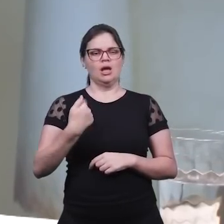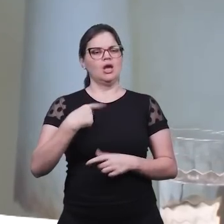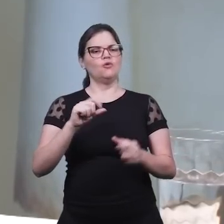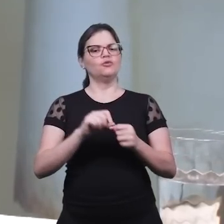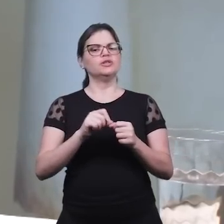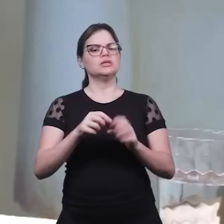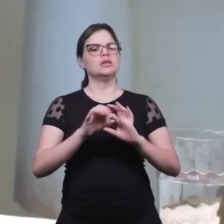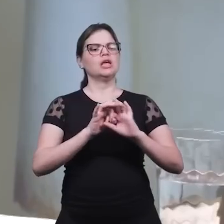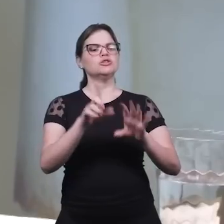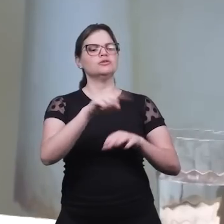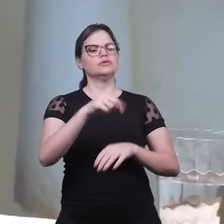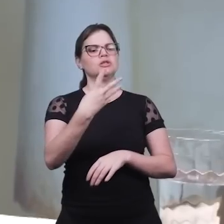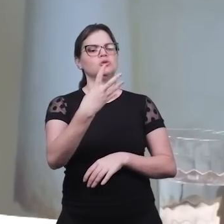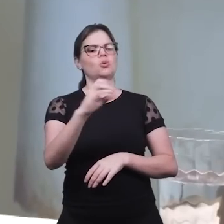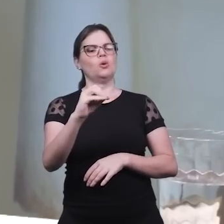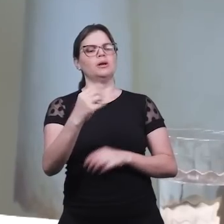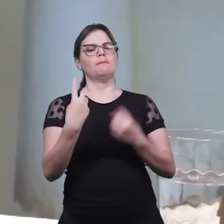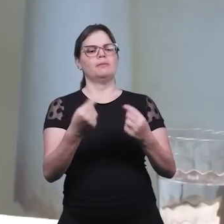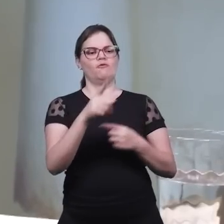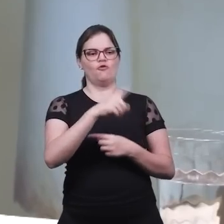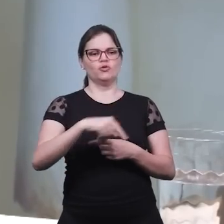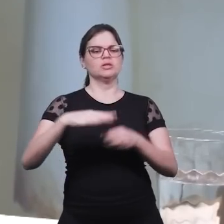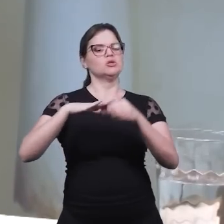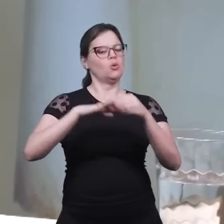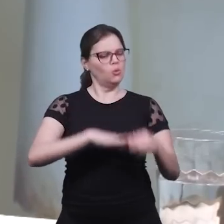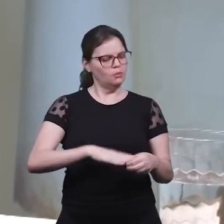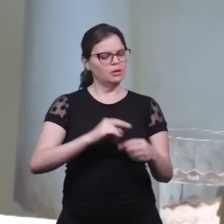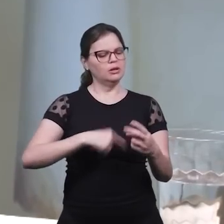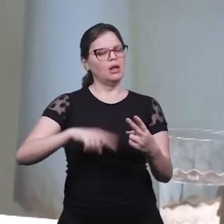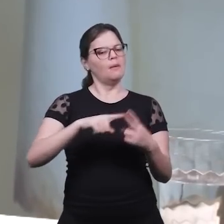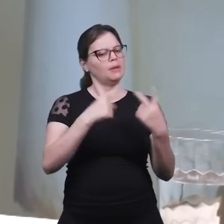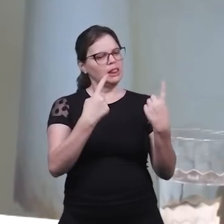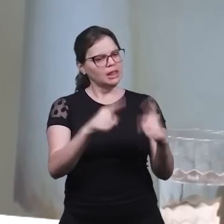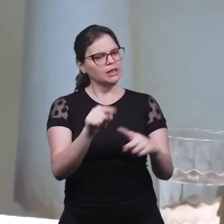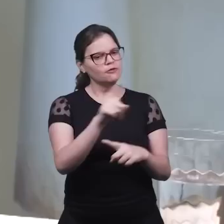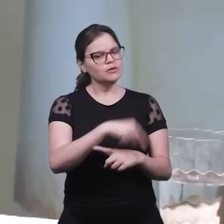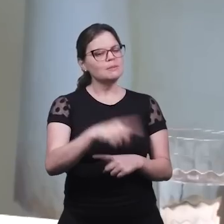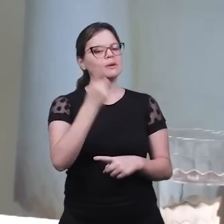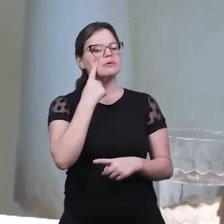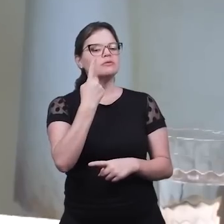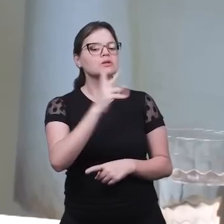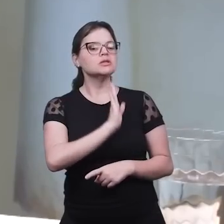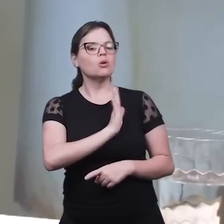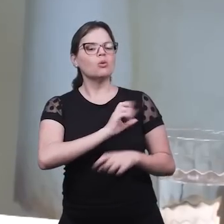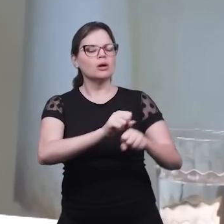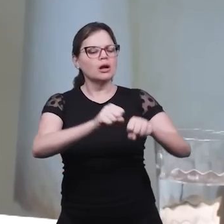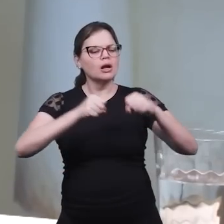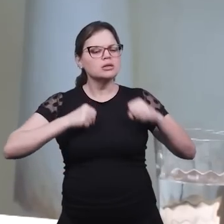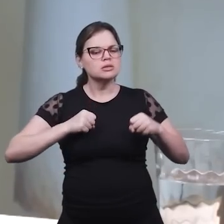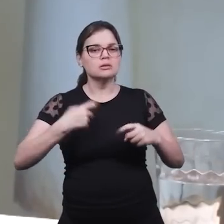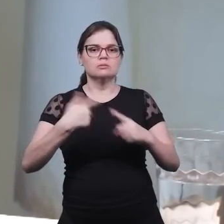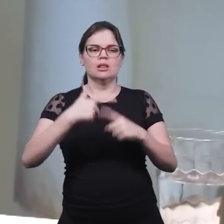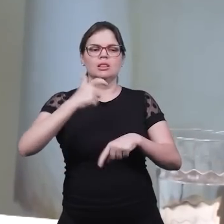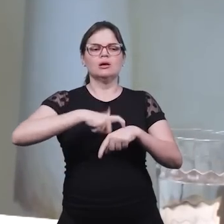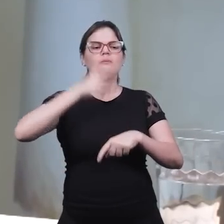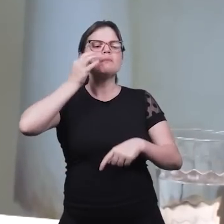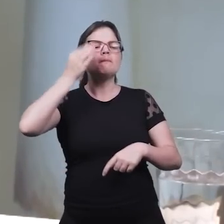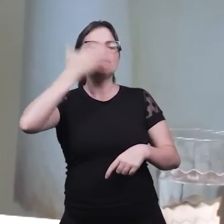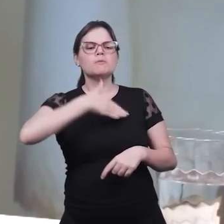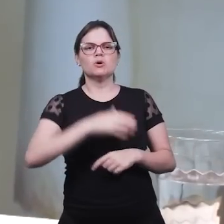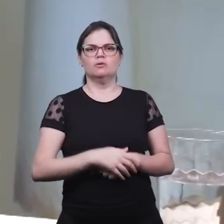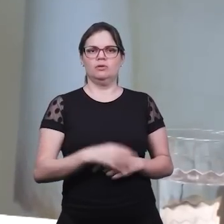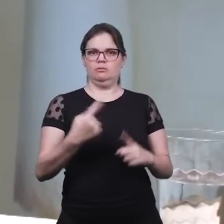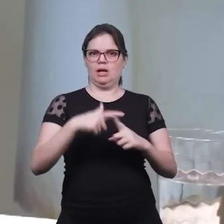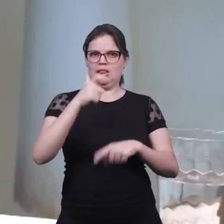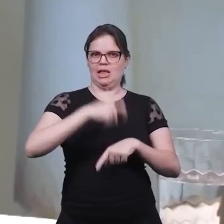humilhar, para te tentar, para saber o que estava no teu coração. Porque no meio da prova, você